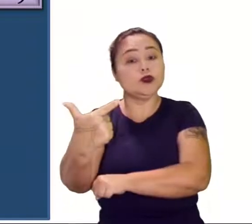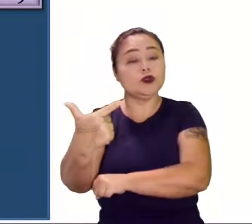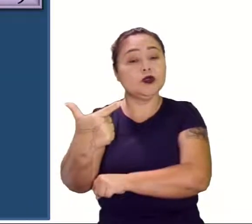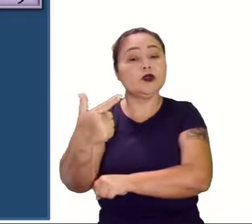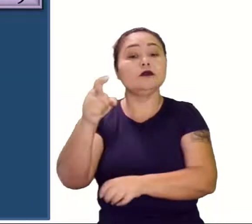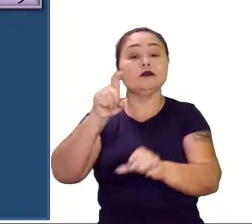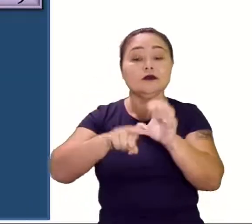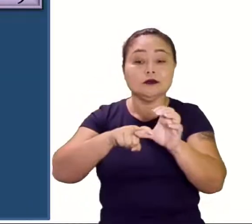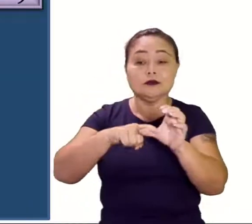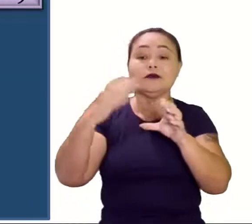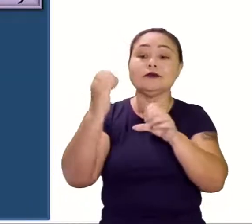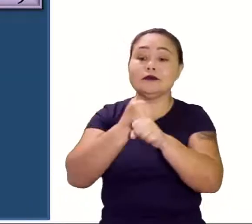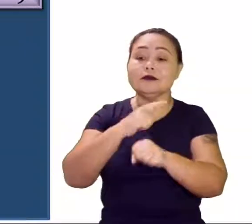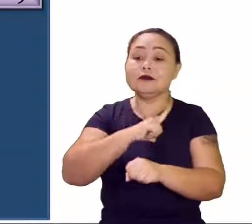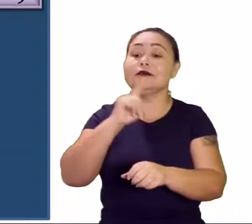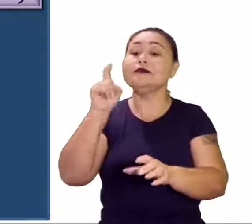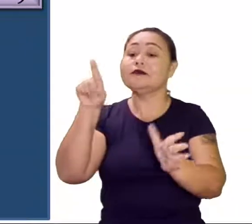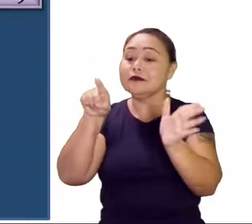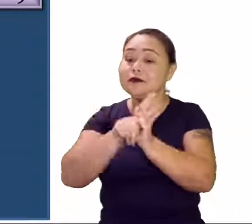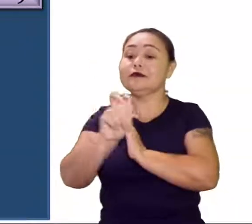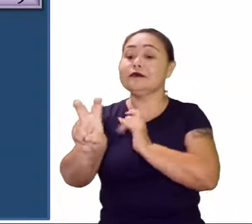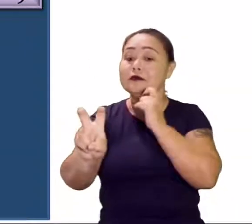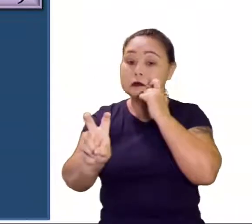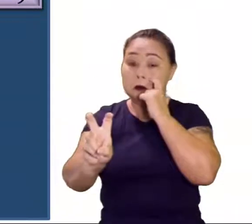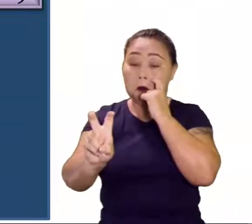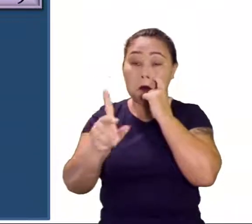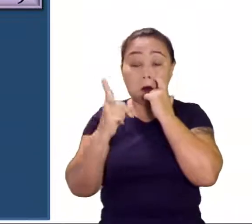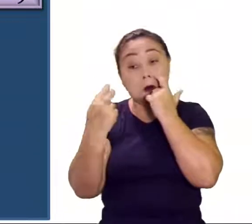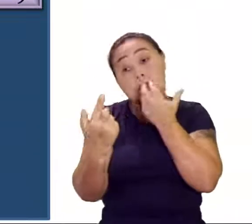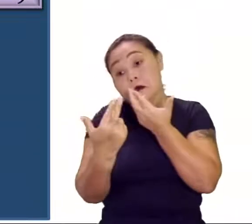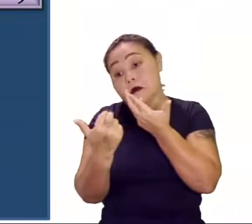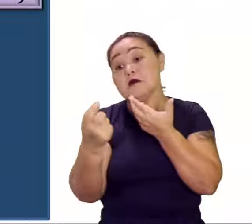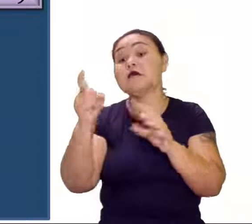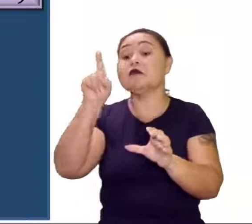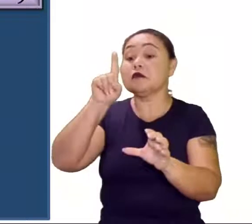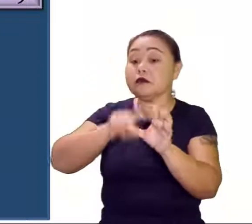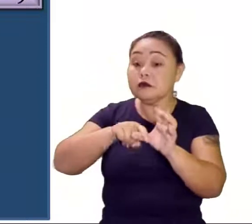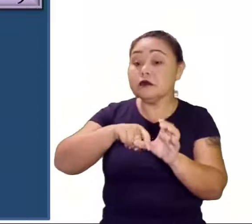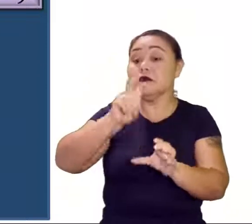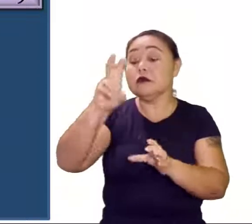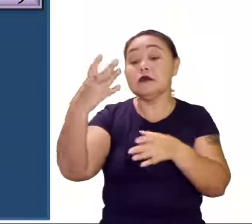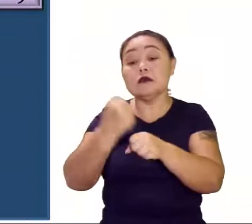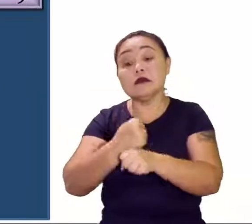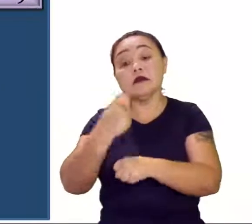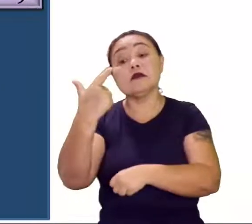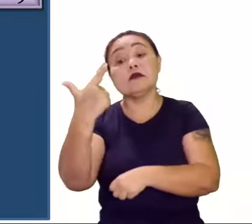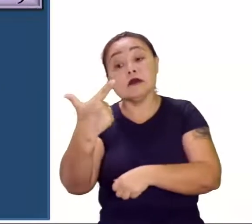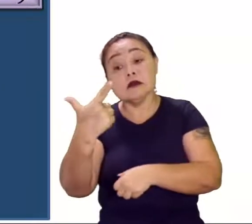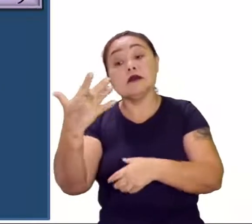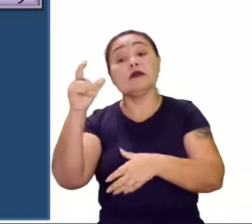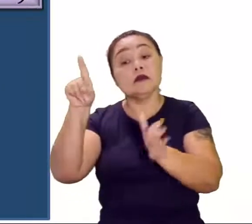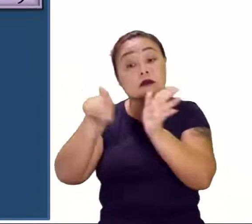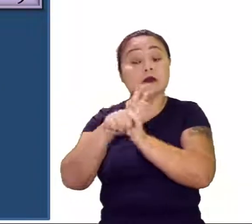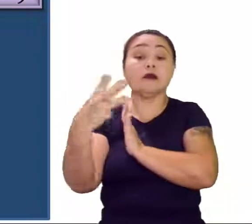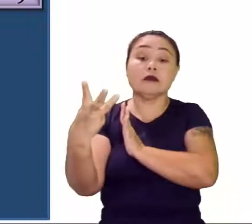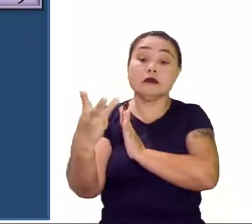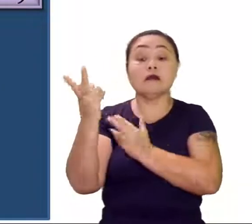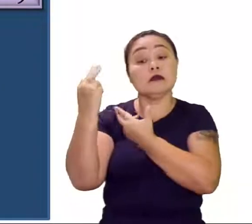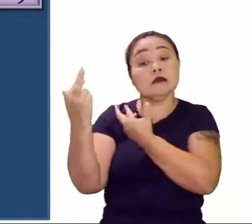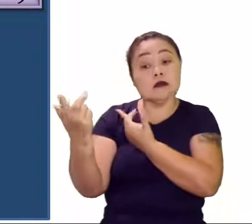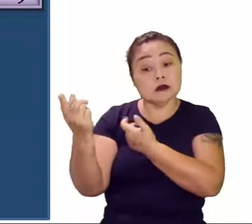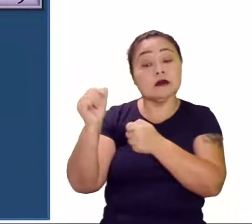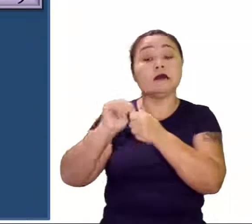devo 7, tenho 2, fiquei devendo só 5. Do mesmo jeito, eu devo 5, somo 2, fico devendo 3. Do